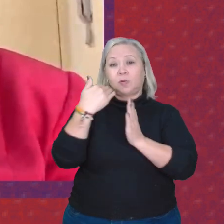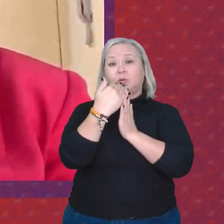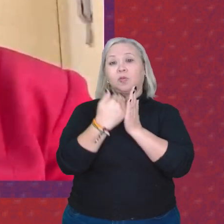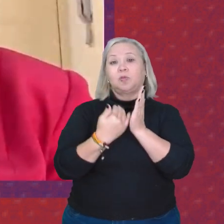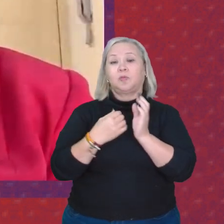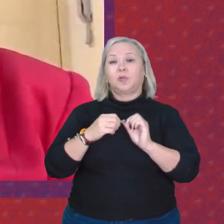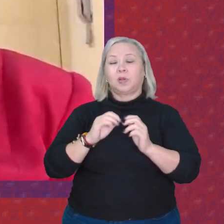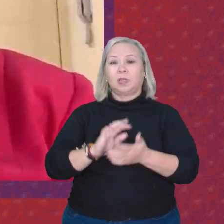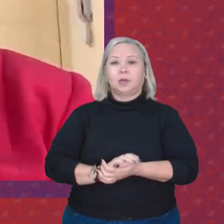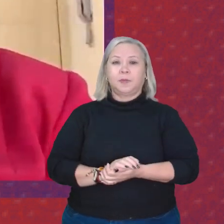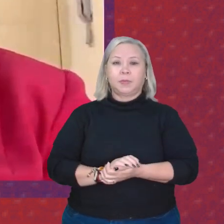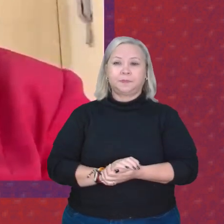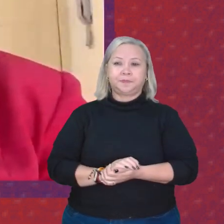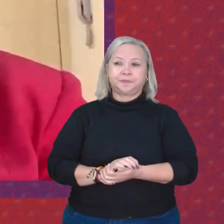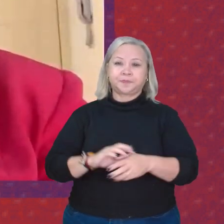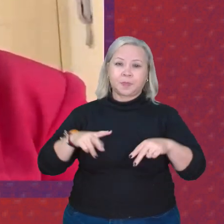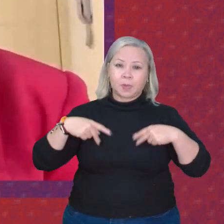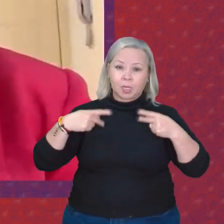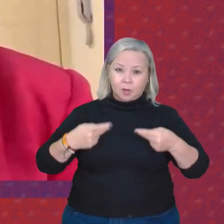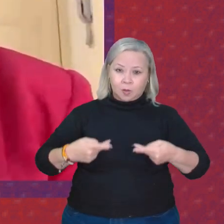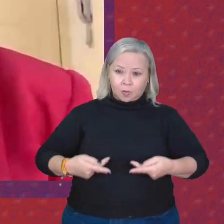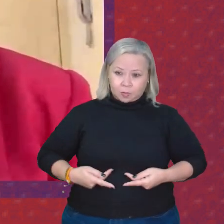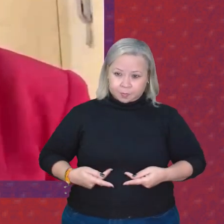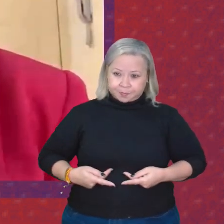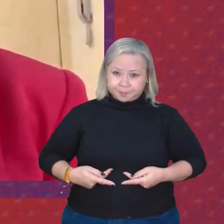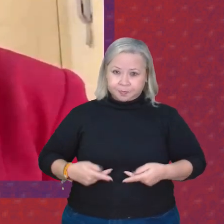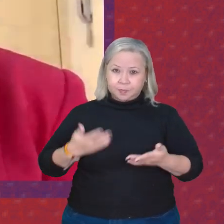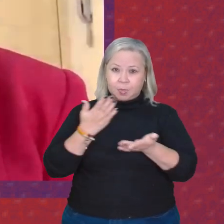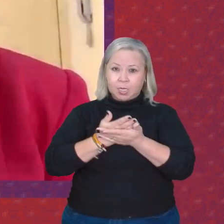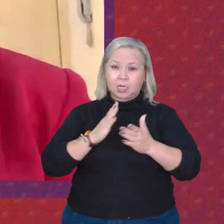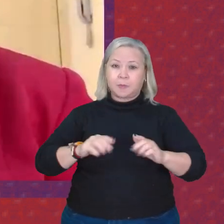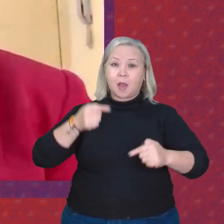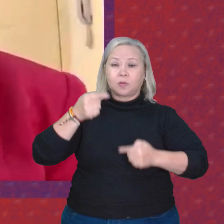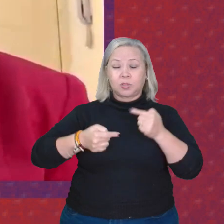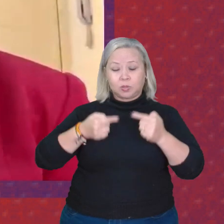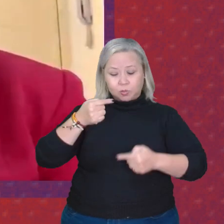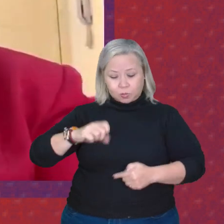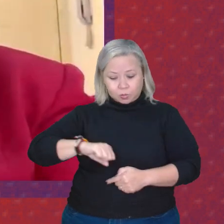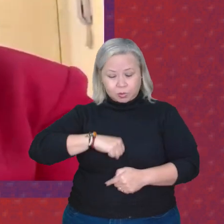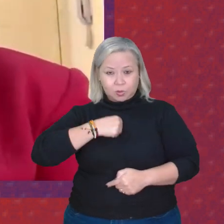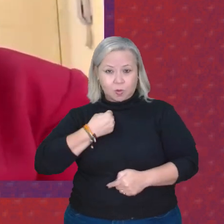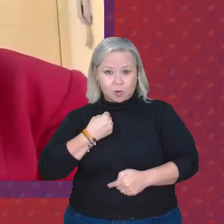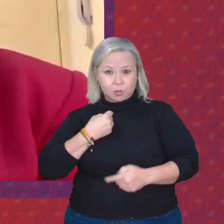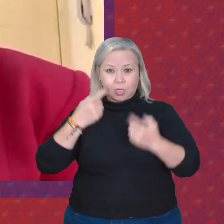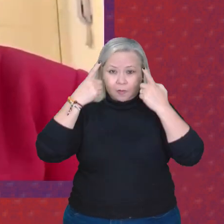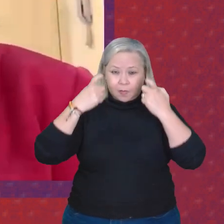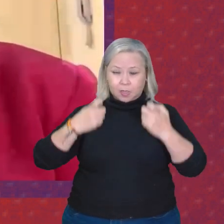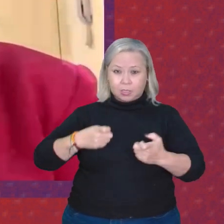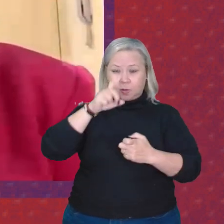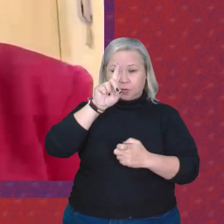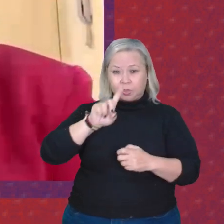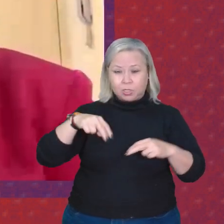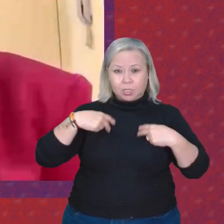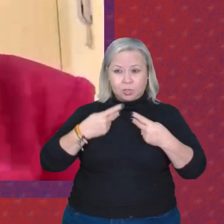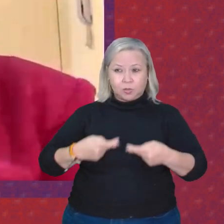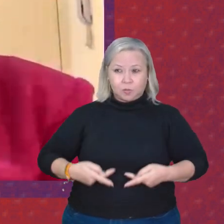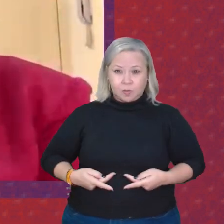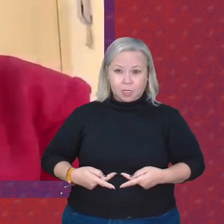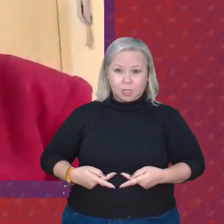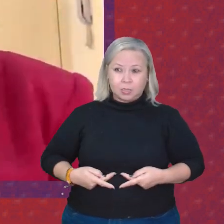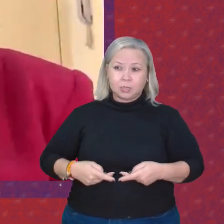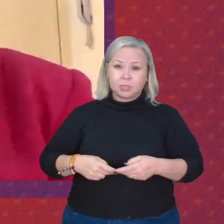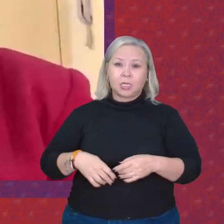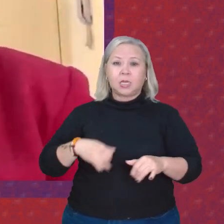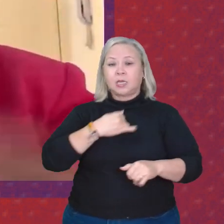Humaniza Redes, né, que foi lançado em 2015 para combater o discurso do ódio e a violação dos direitos humanos na internet e nas